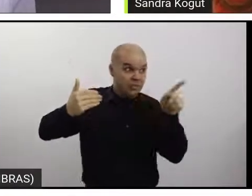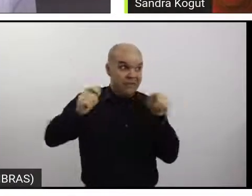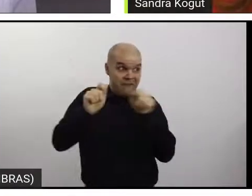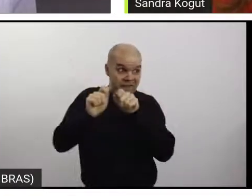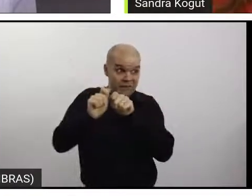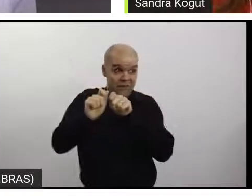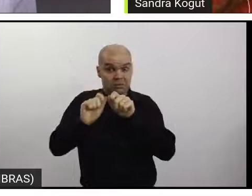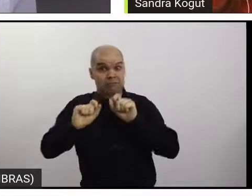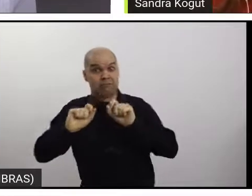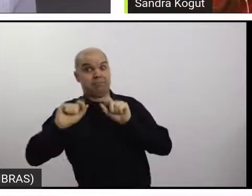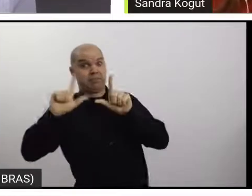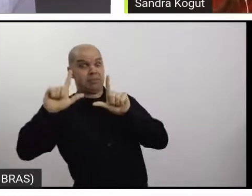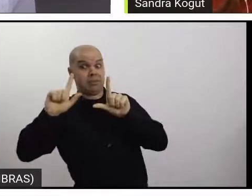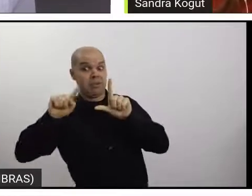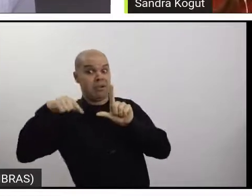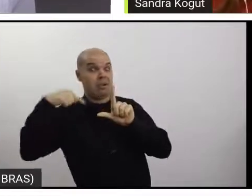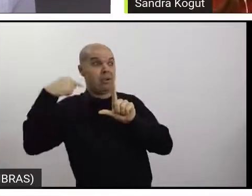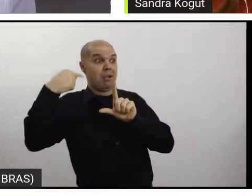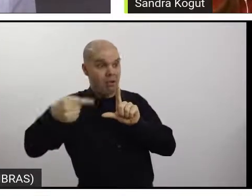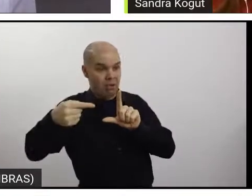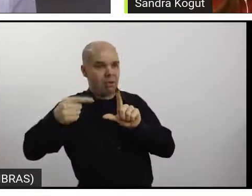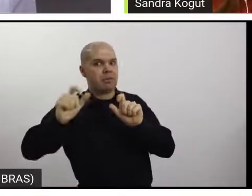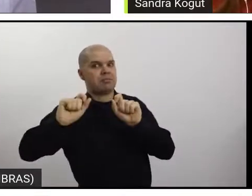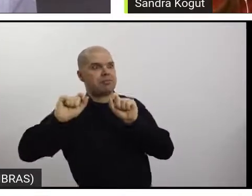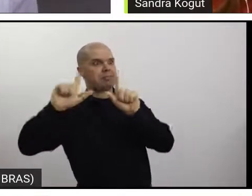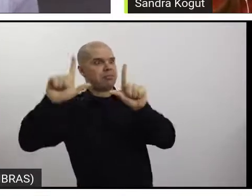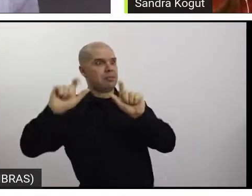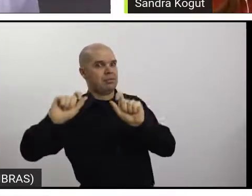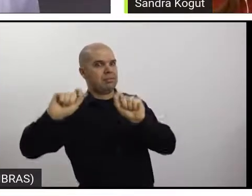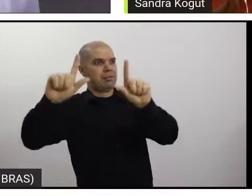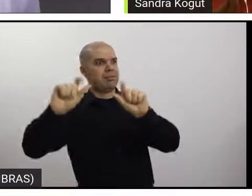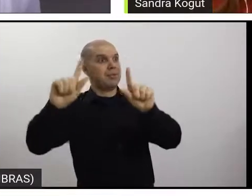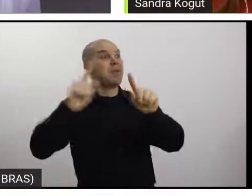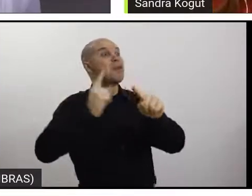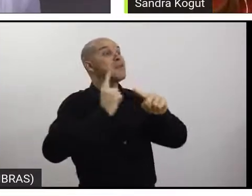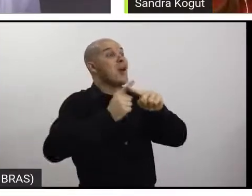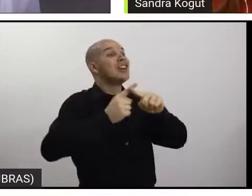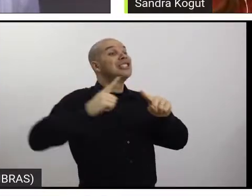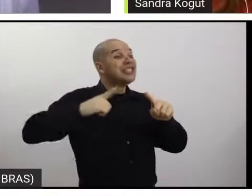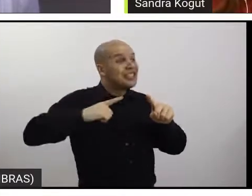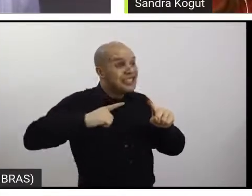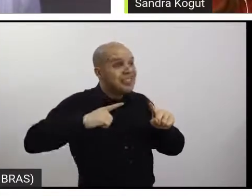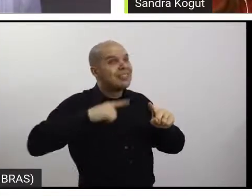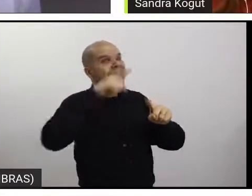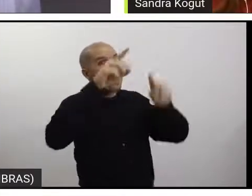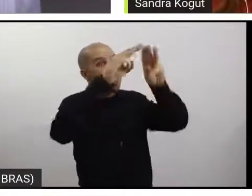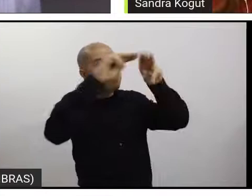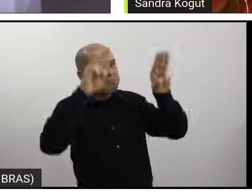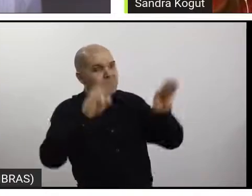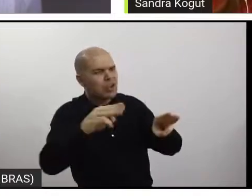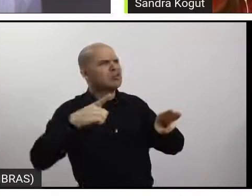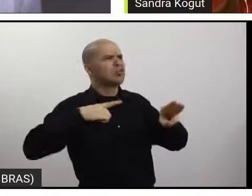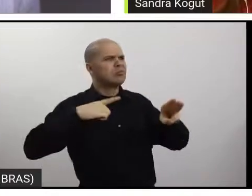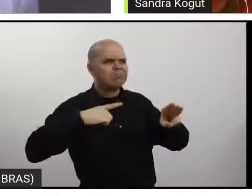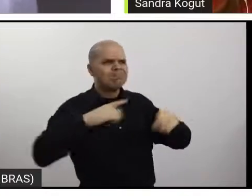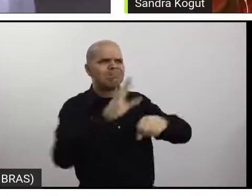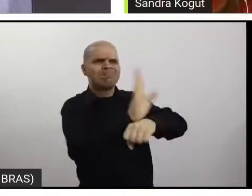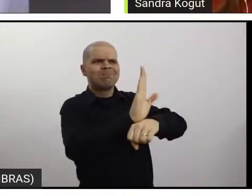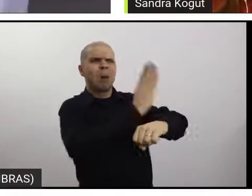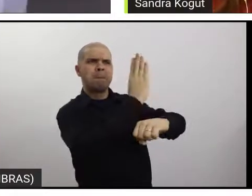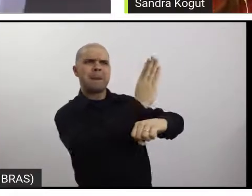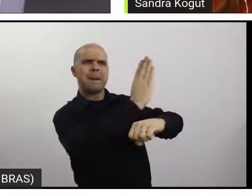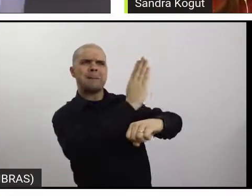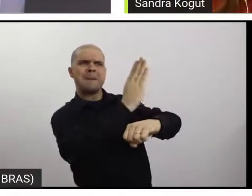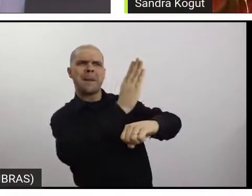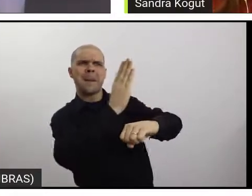inclusive, algumas obras estavam no acervo e outras que a gente encontrou. E essa, o Ego Clip, é uma que eu